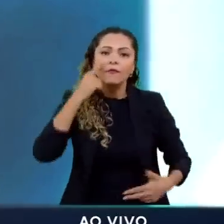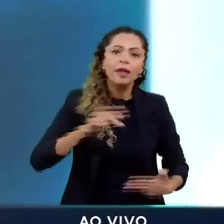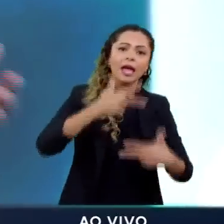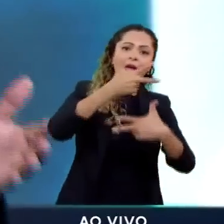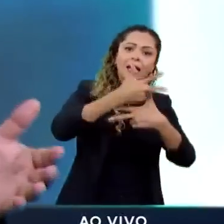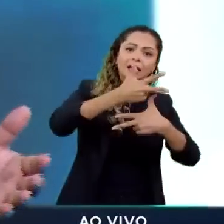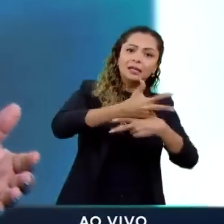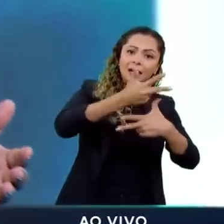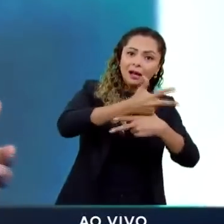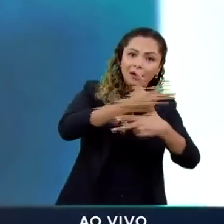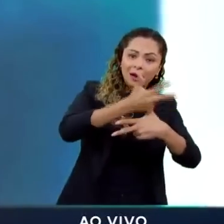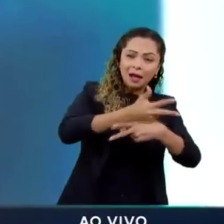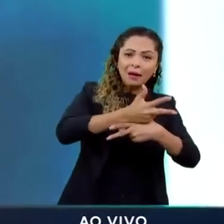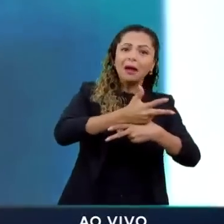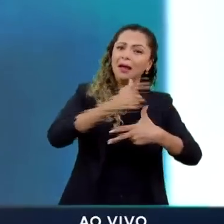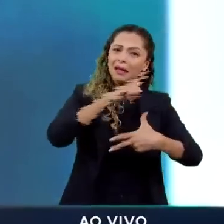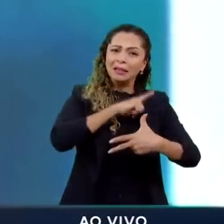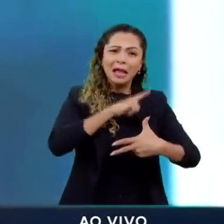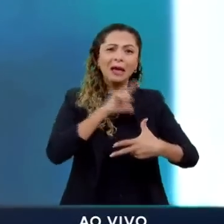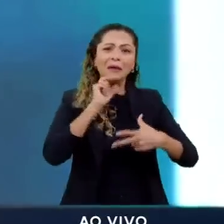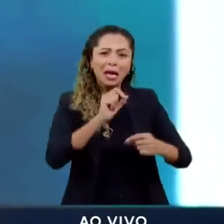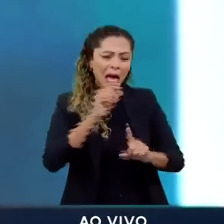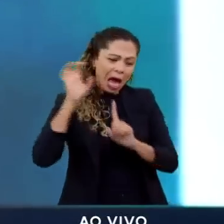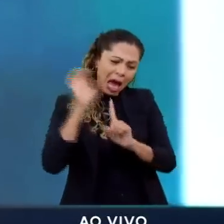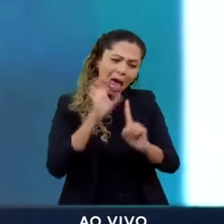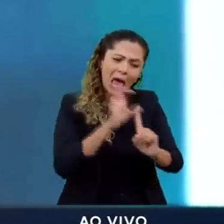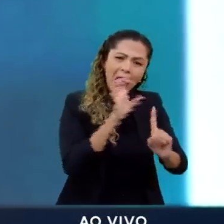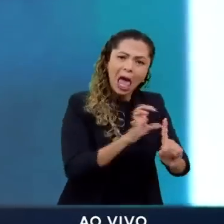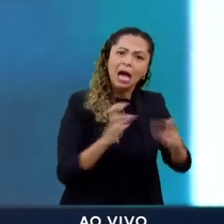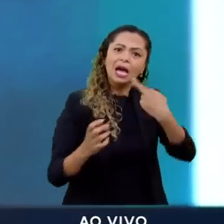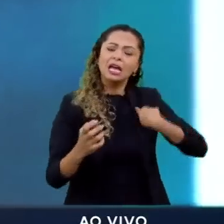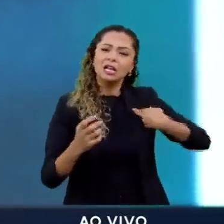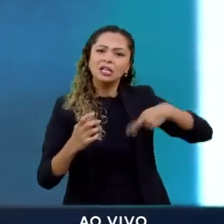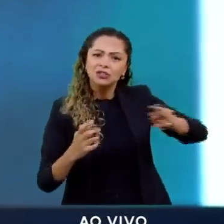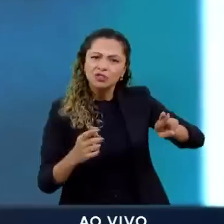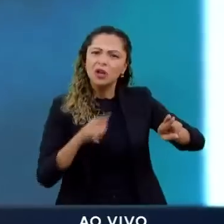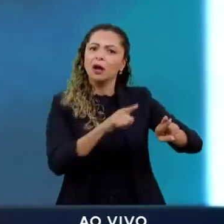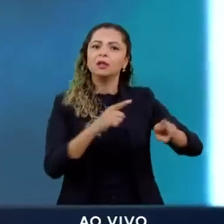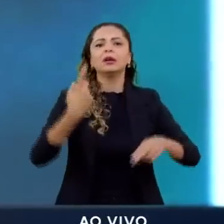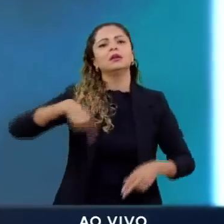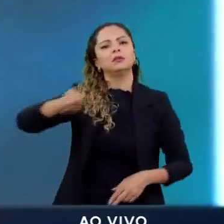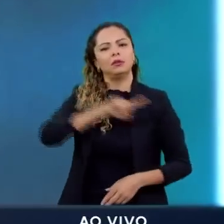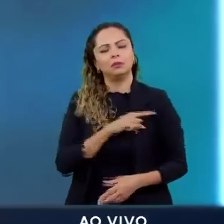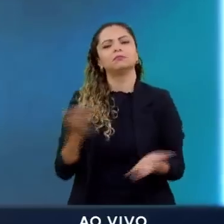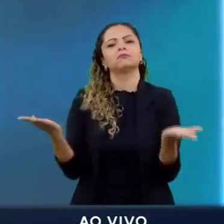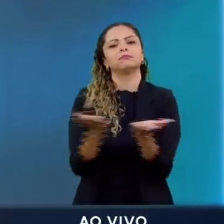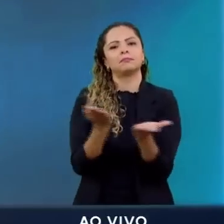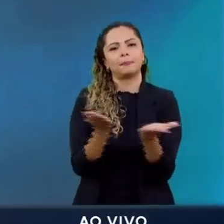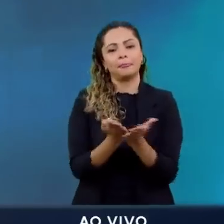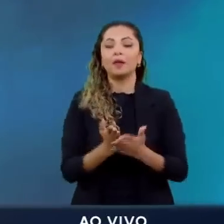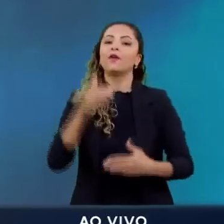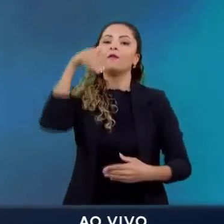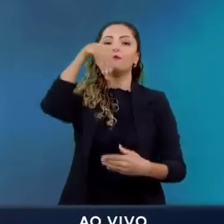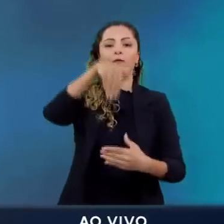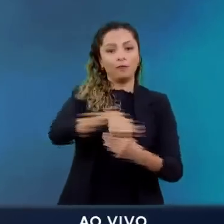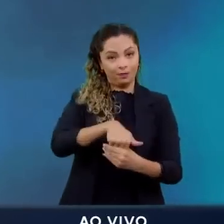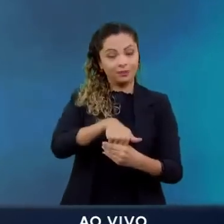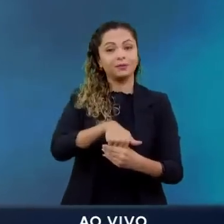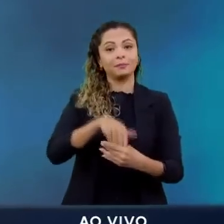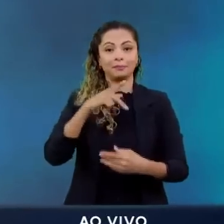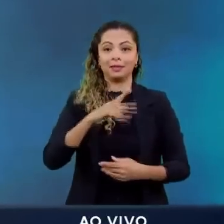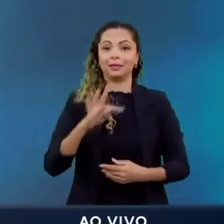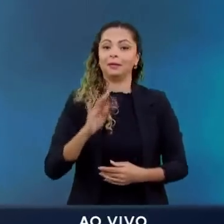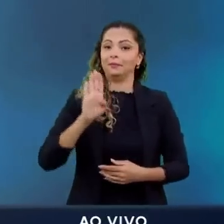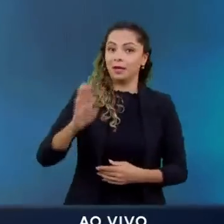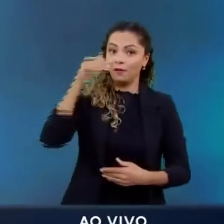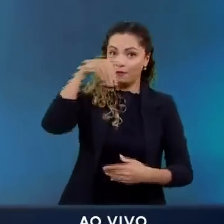os frutos são esses nós estamos num partido Cristão e conservador PTB vote nestas eleições no 14